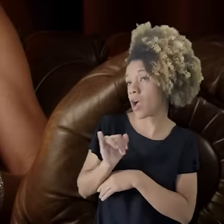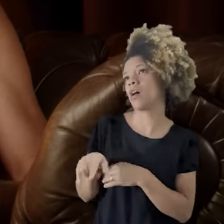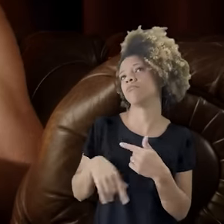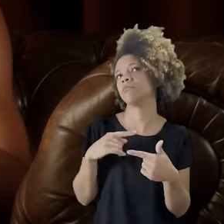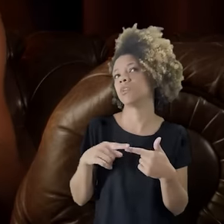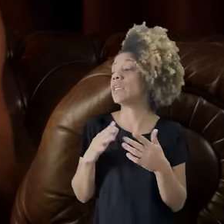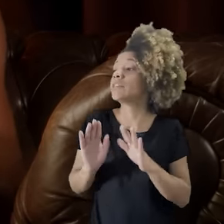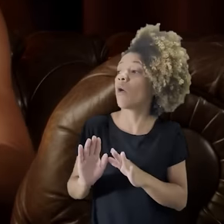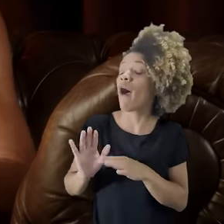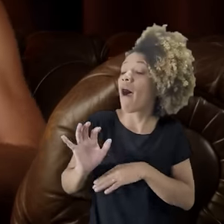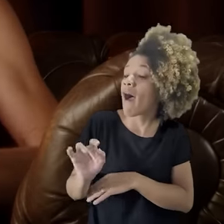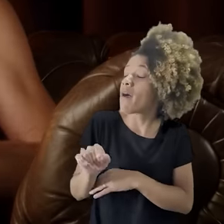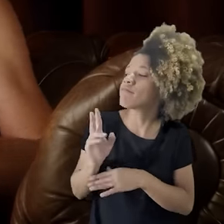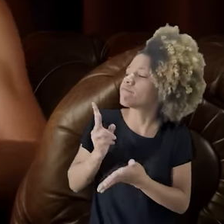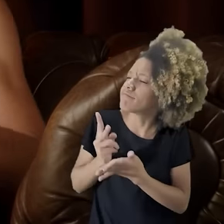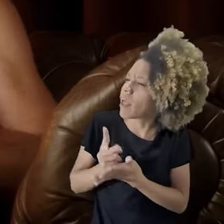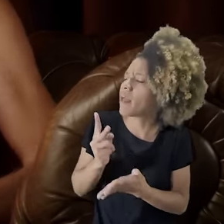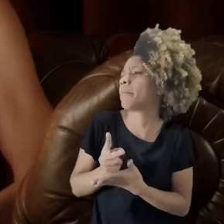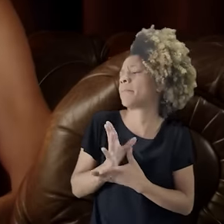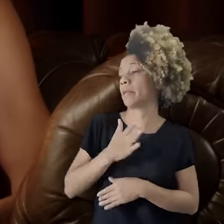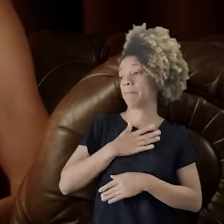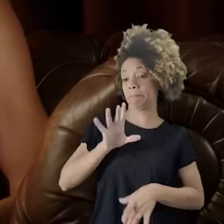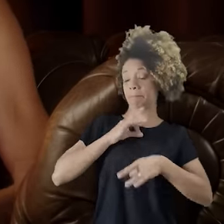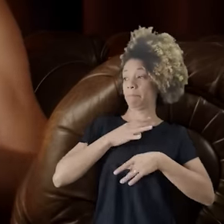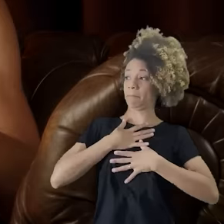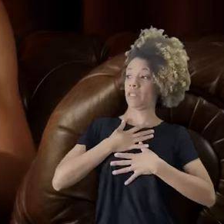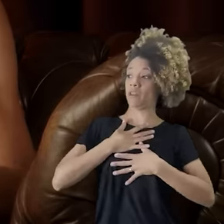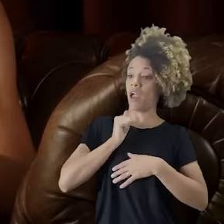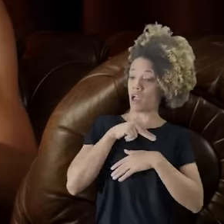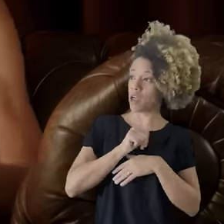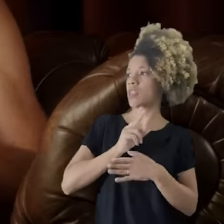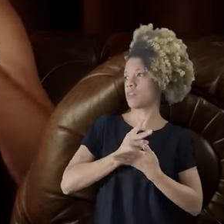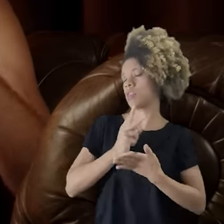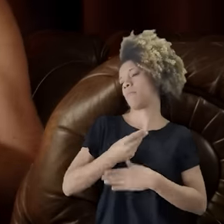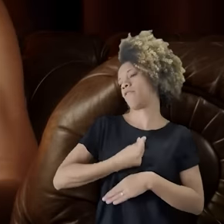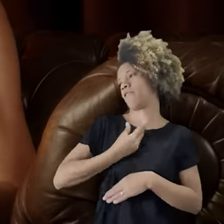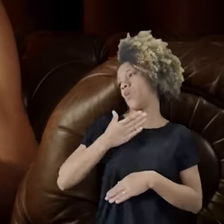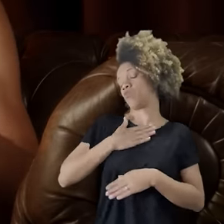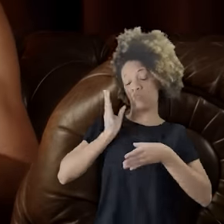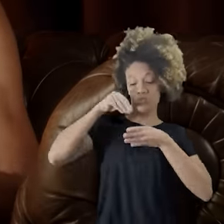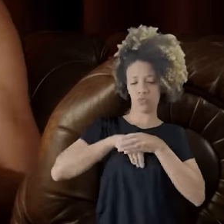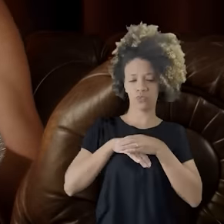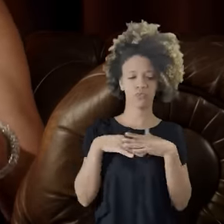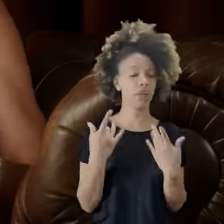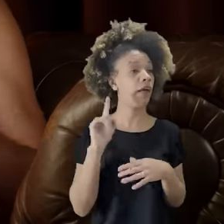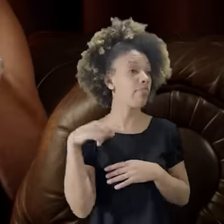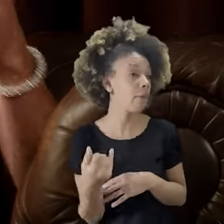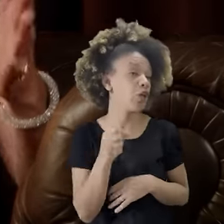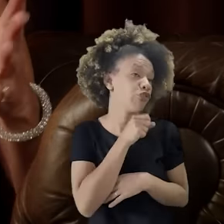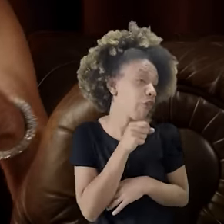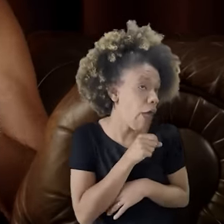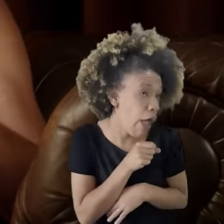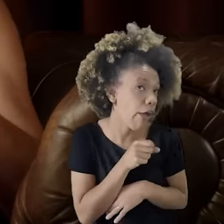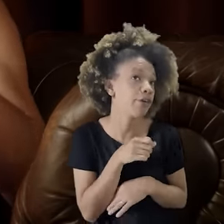irmã colocava então aí aquilo sempre tava em mim a Aninha sempre viveu dentro de mim tem gente que fala assim ah depois